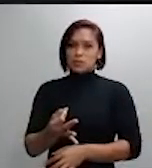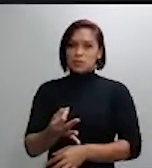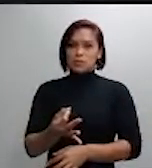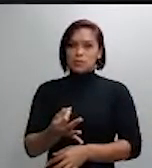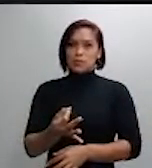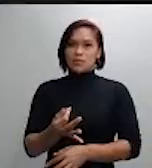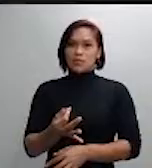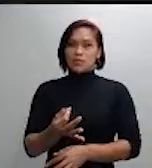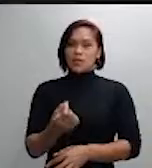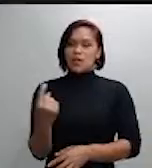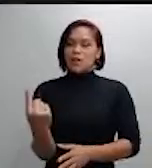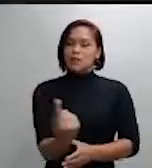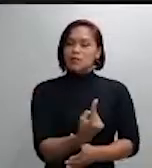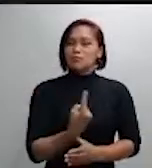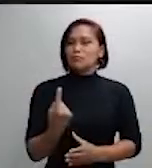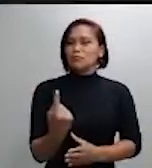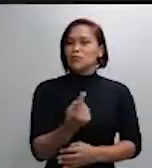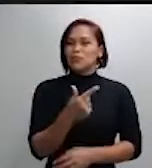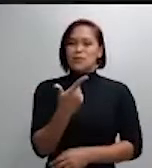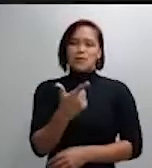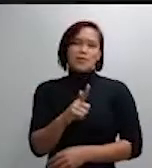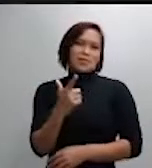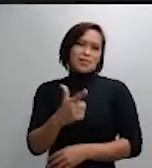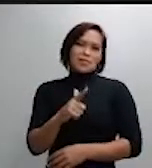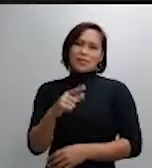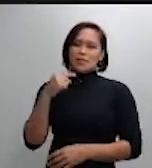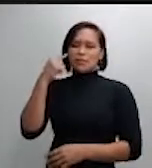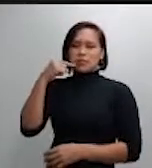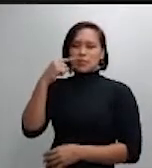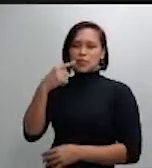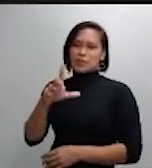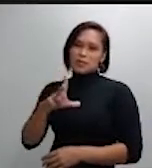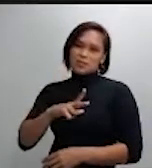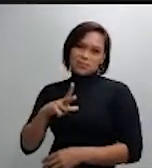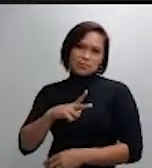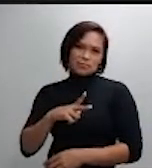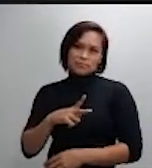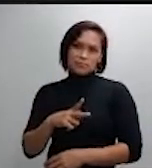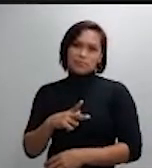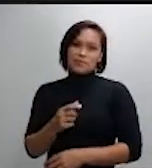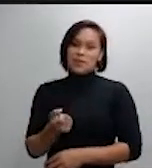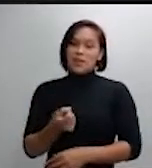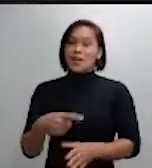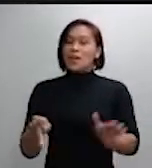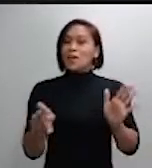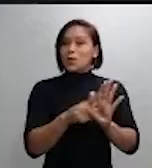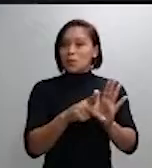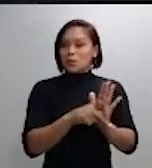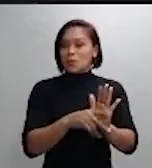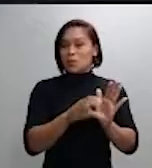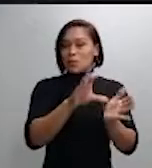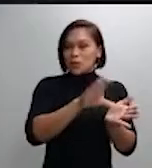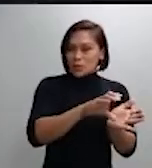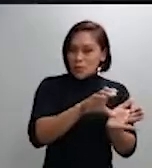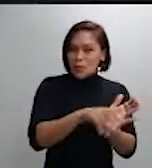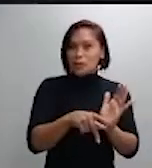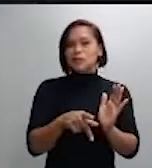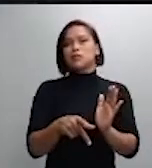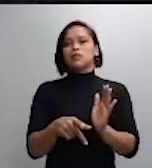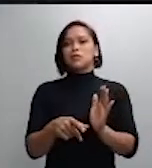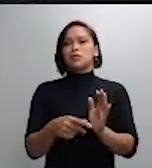isonomia não se opera em favor do advogado privado. É que o próprio Código de Processo Civil, no